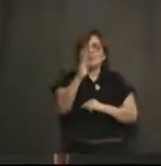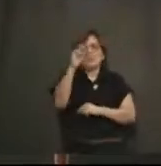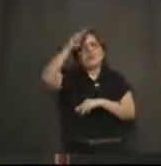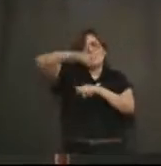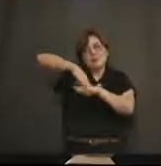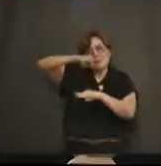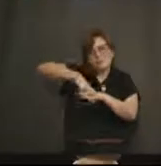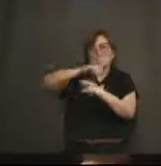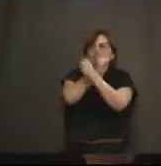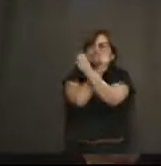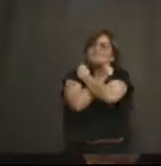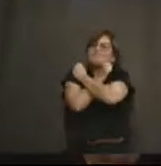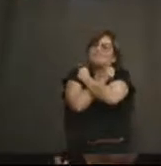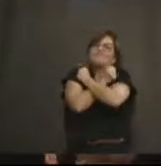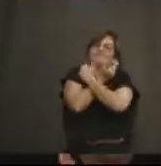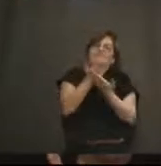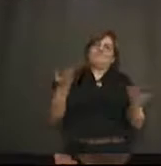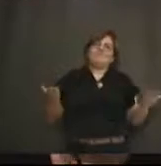todos.